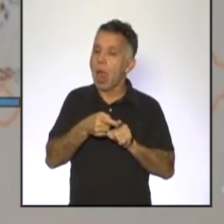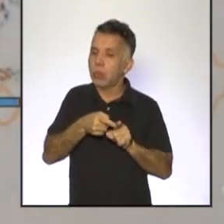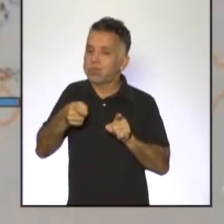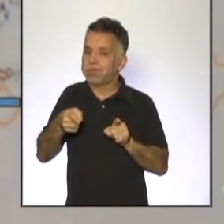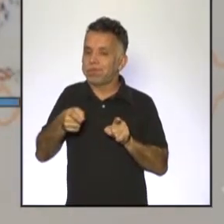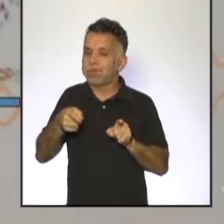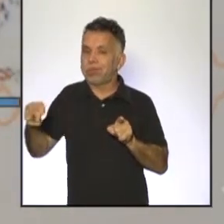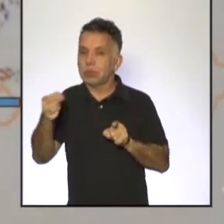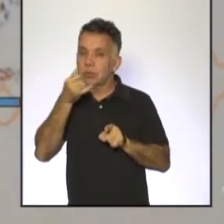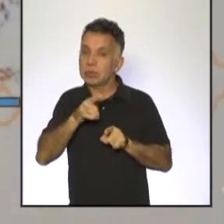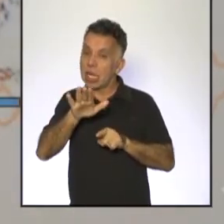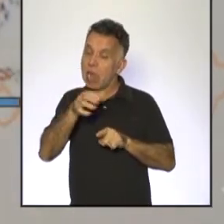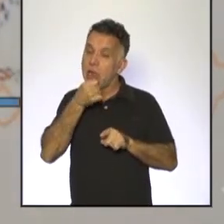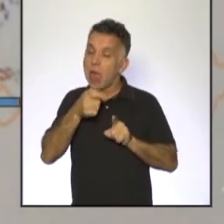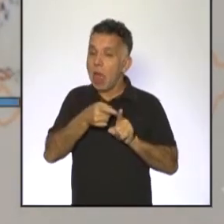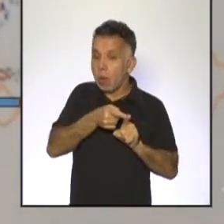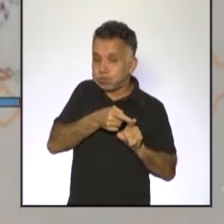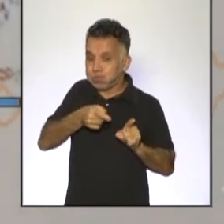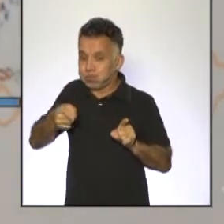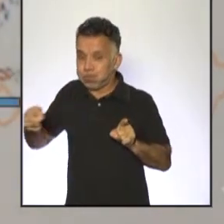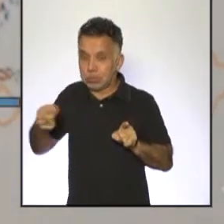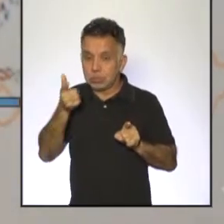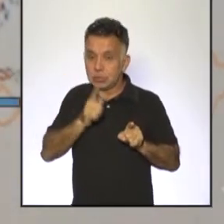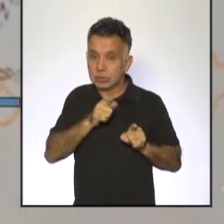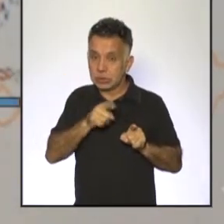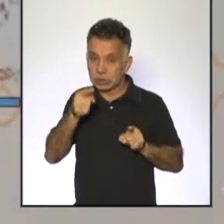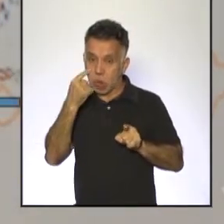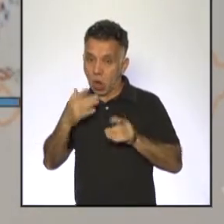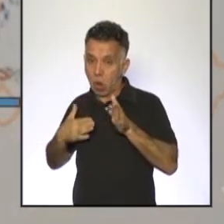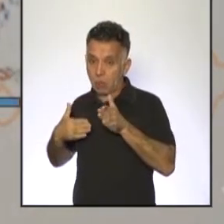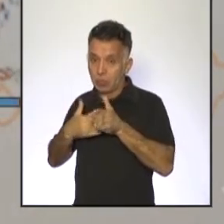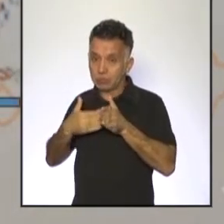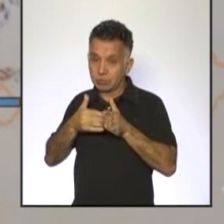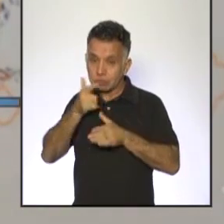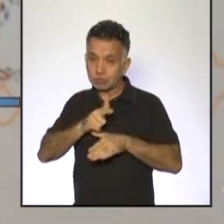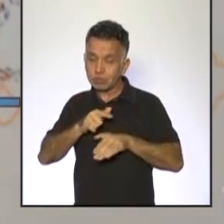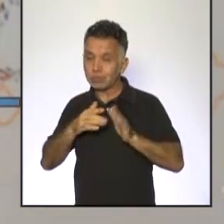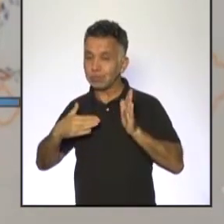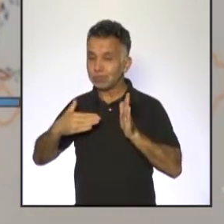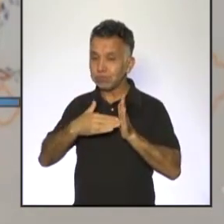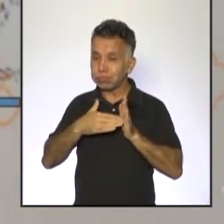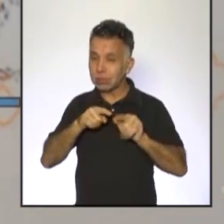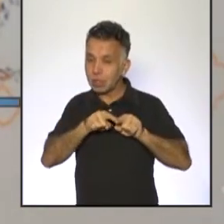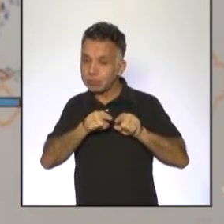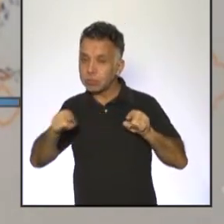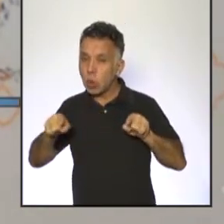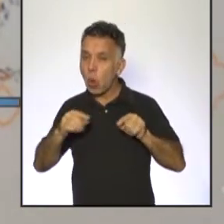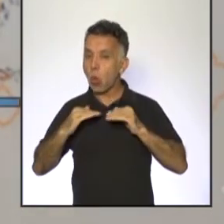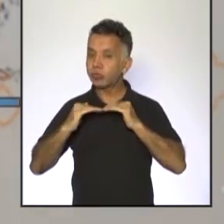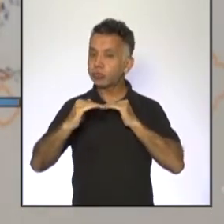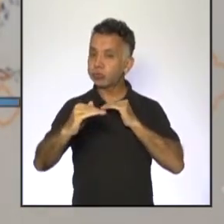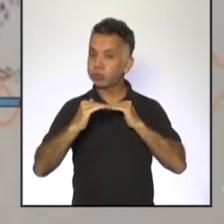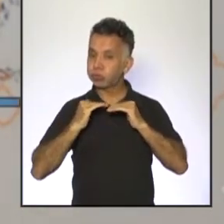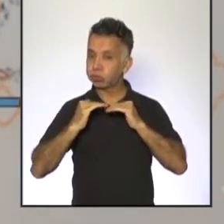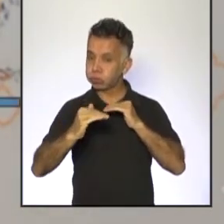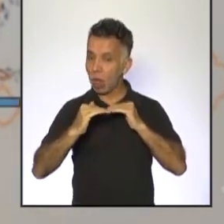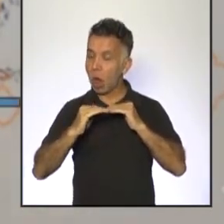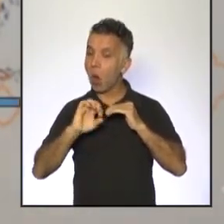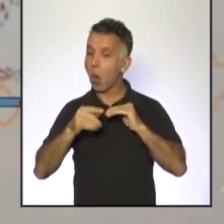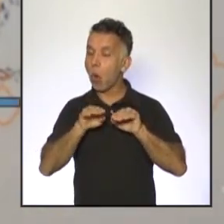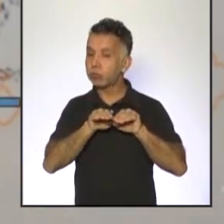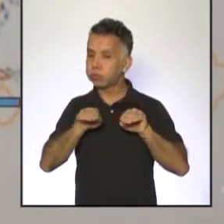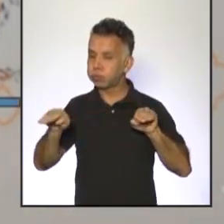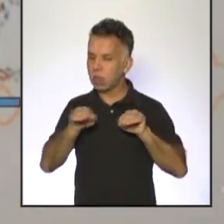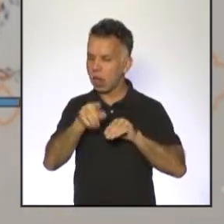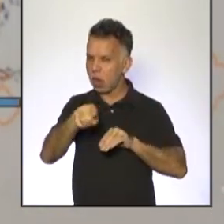regiões limítrofes das placas tectônicas, com destaque para limite convergente e para limite tangencial, obrigatoriamente eu sei